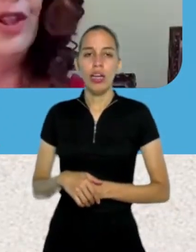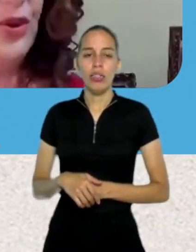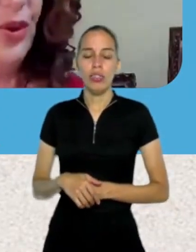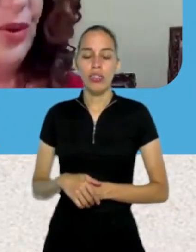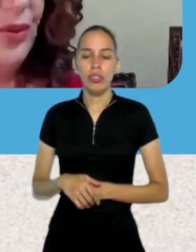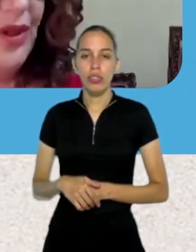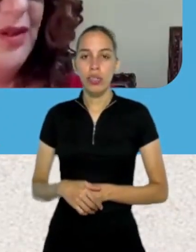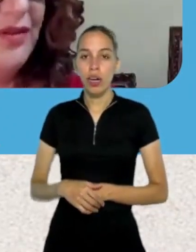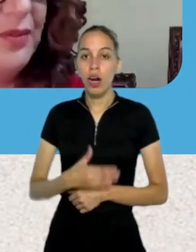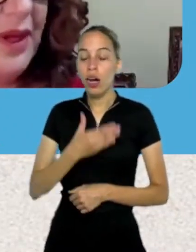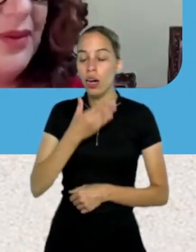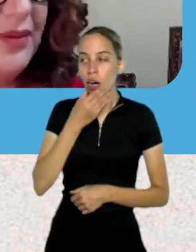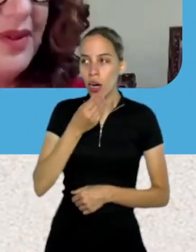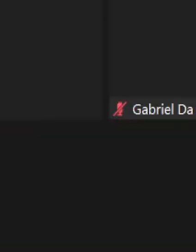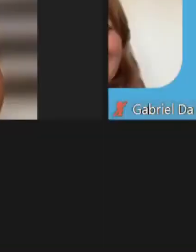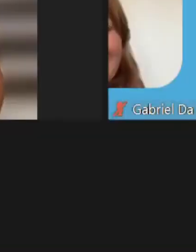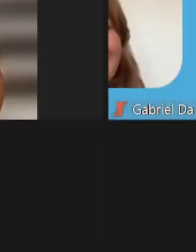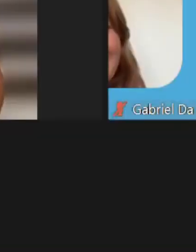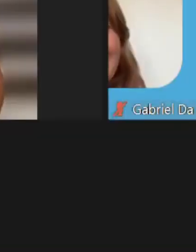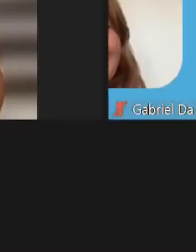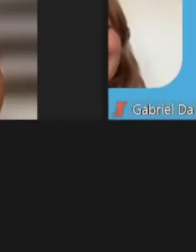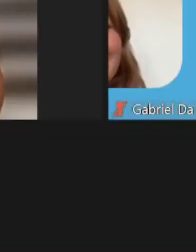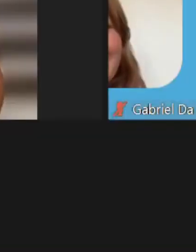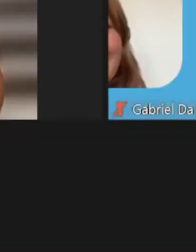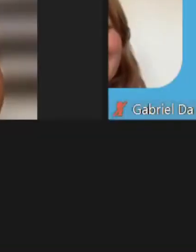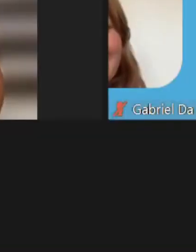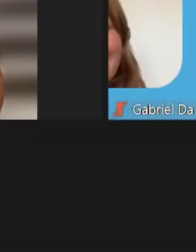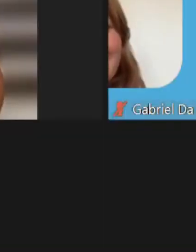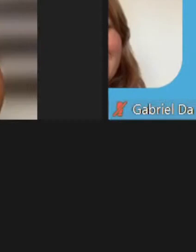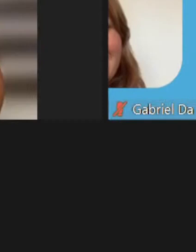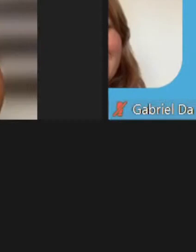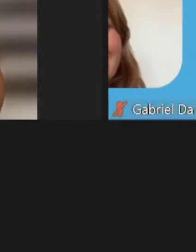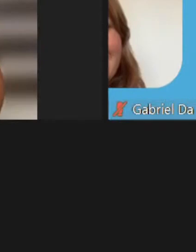Ele editou um livro meu, que é esse aqui, vou mostrar.